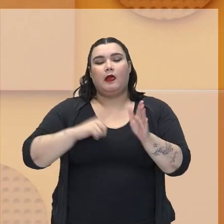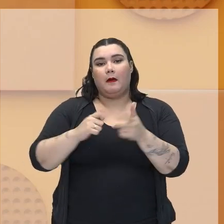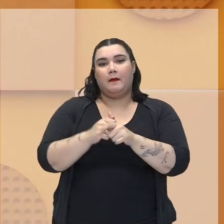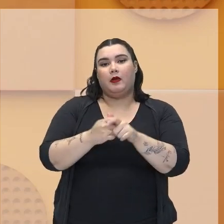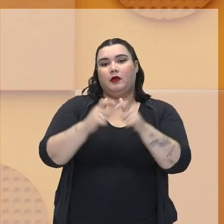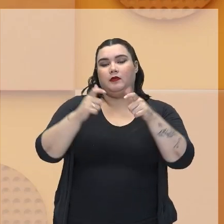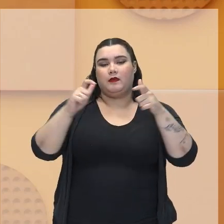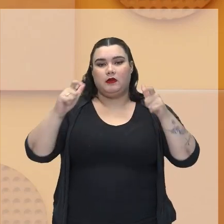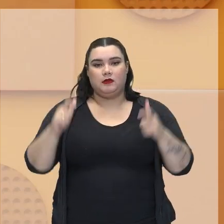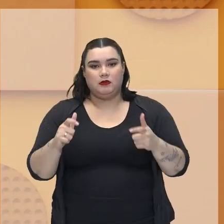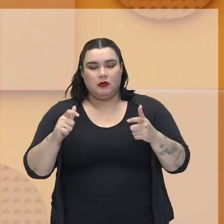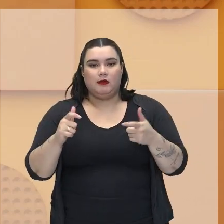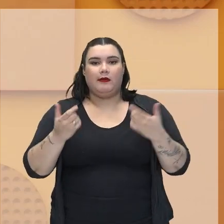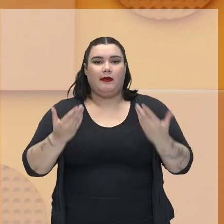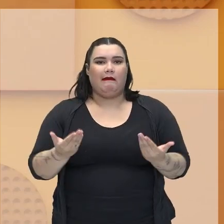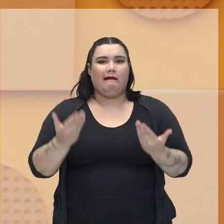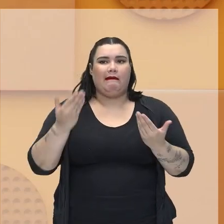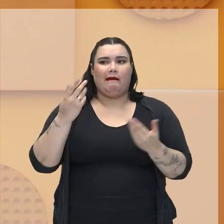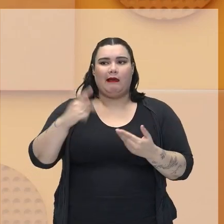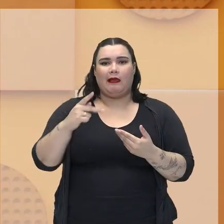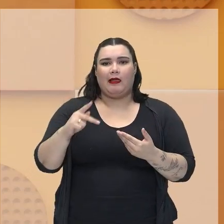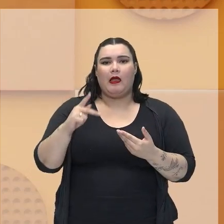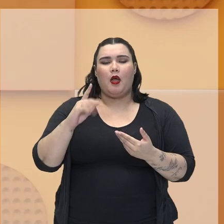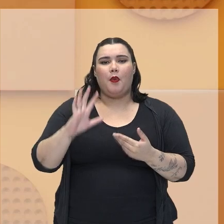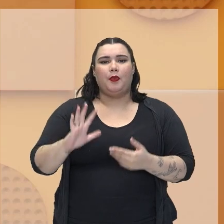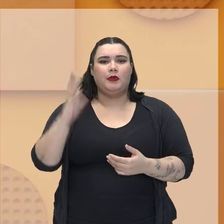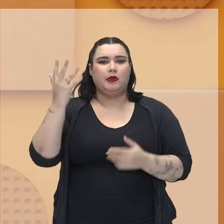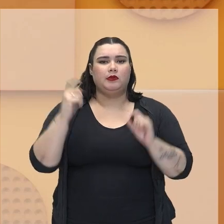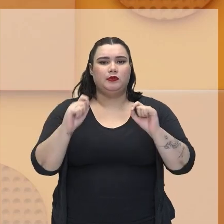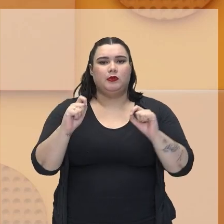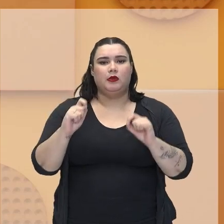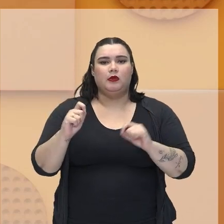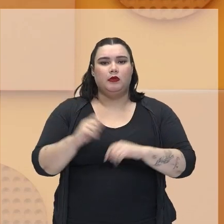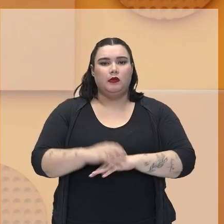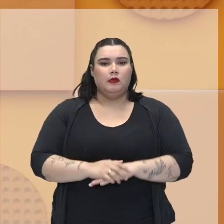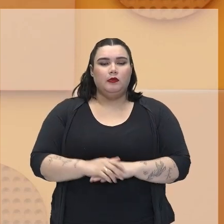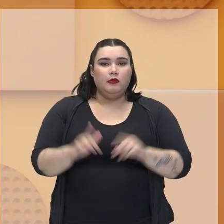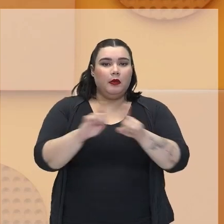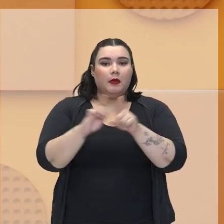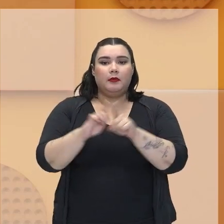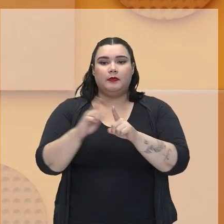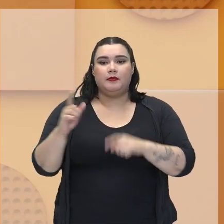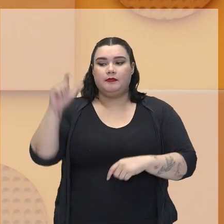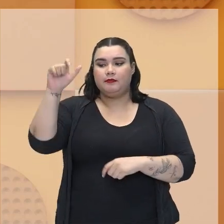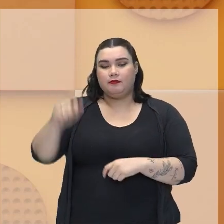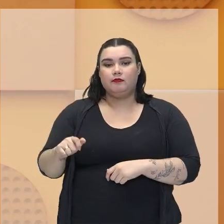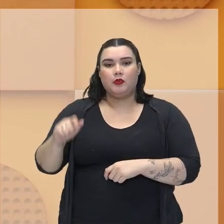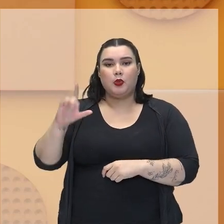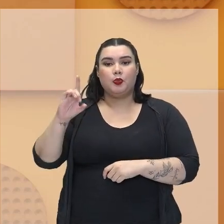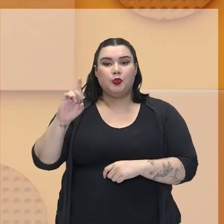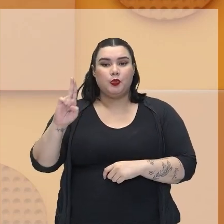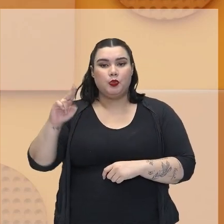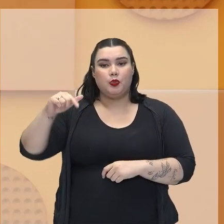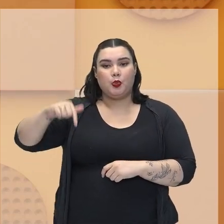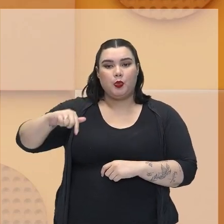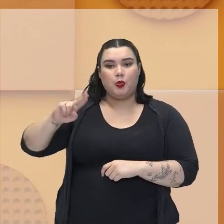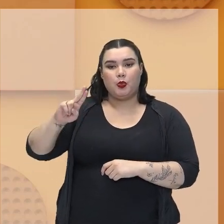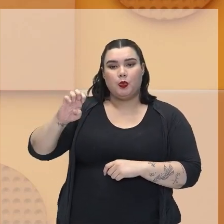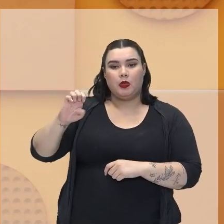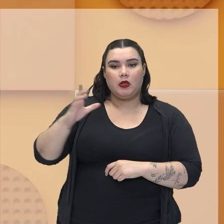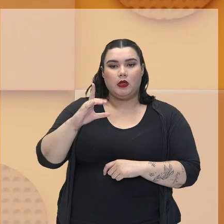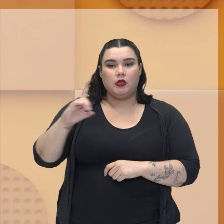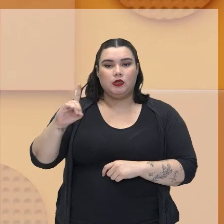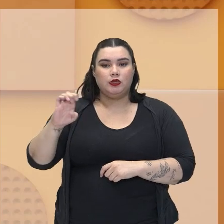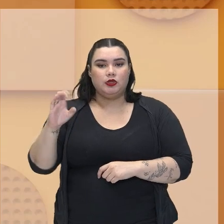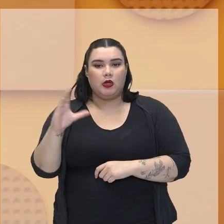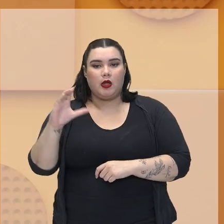vezes questionáveis, surgindo inclusive a figura do Duque de Caxias, que na época ainda era Marquês de Caxias, que é